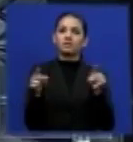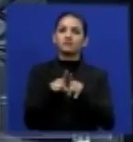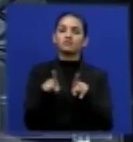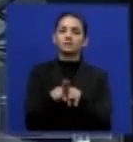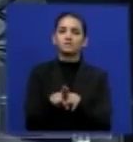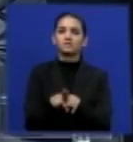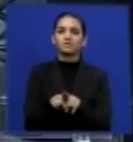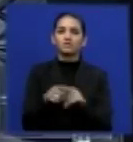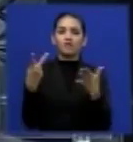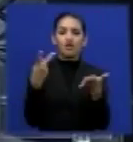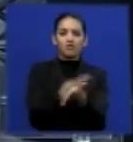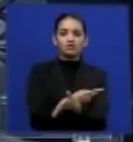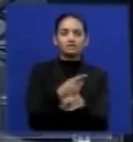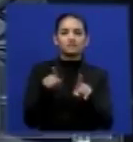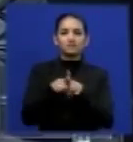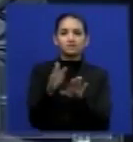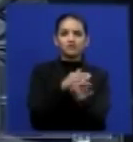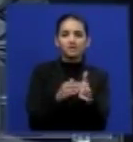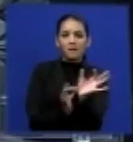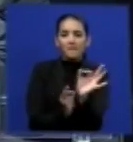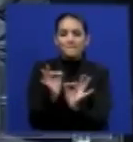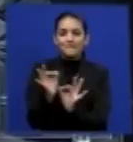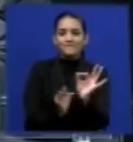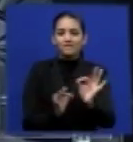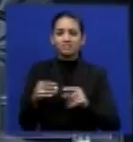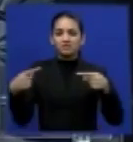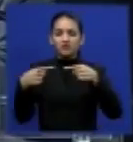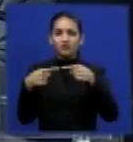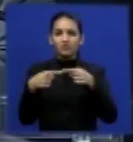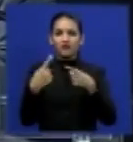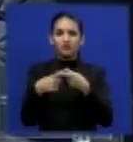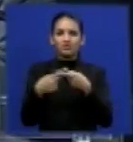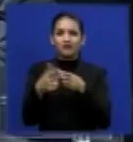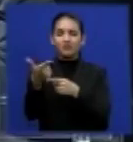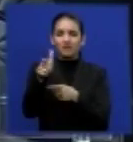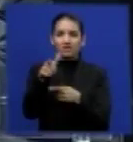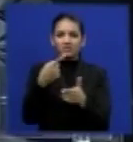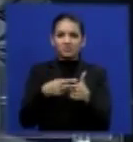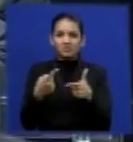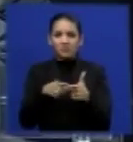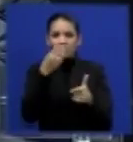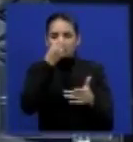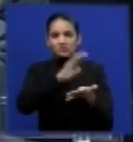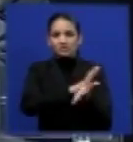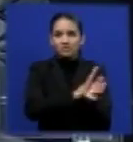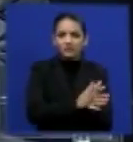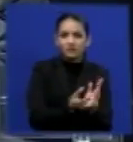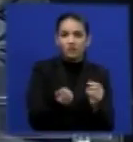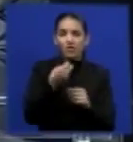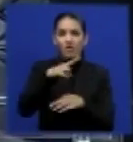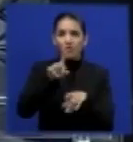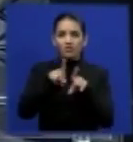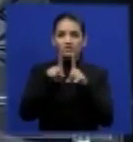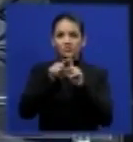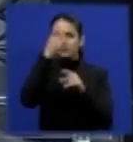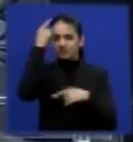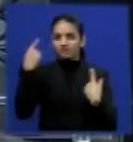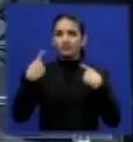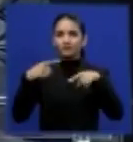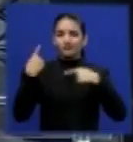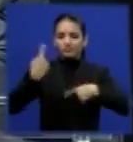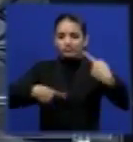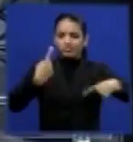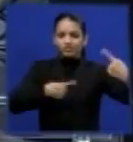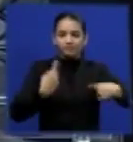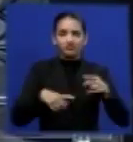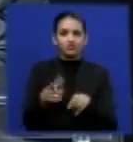aplicação seja ajustada para que não tenha um viés discriminatório ou protecionista a arguição de